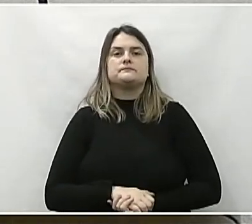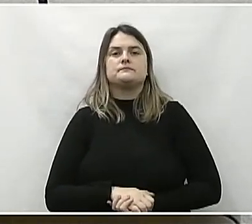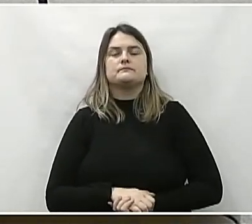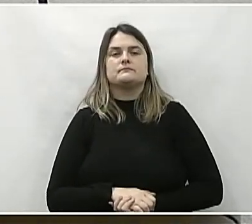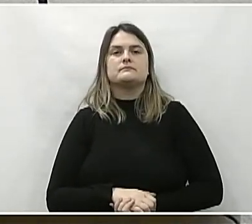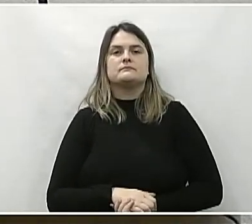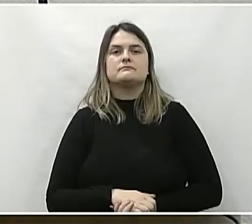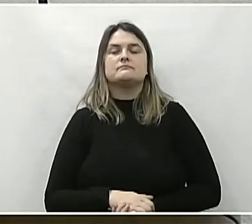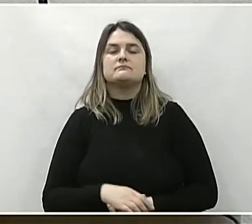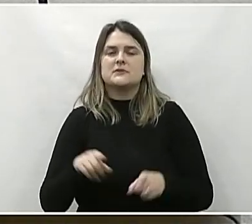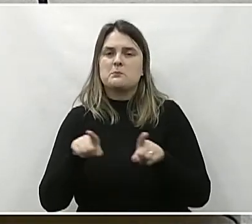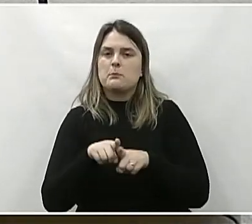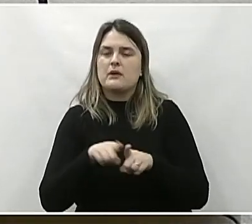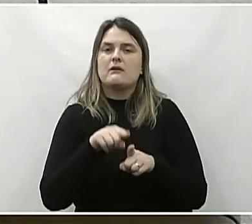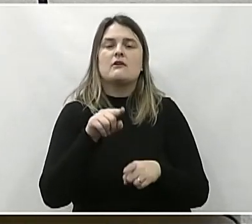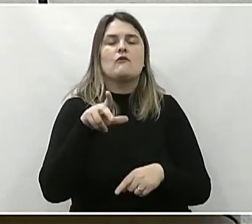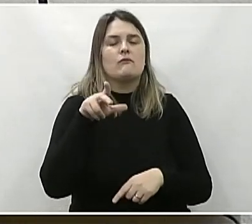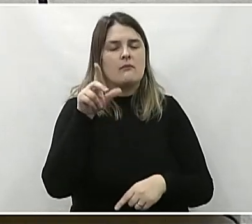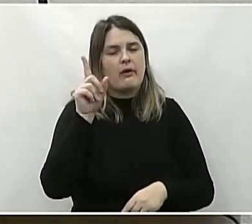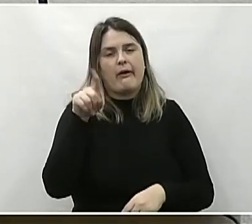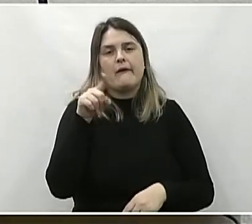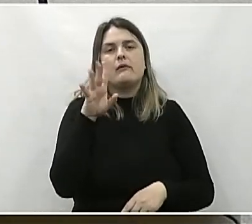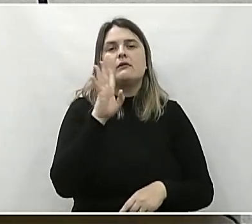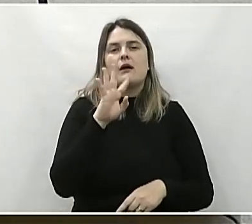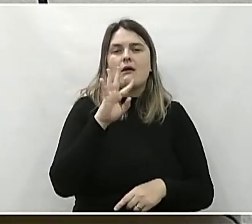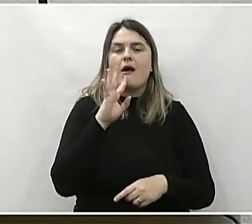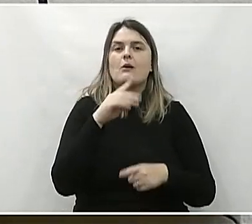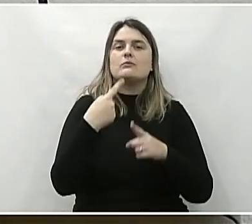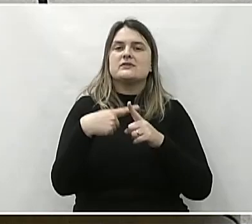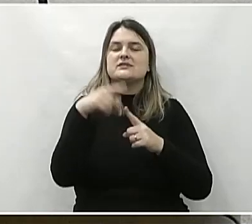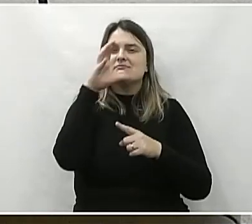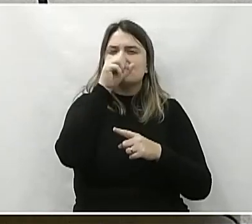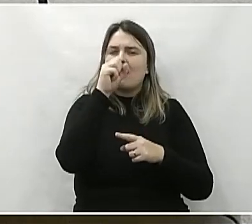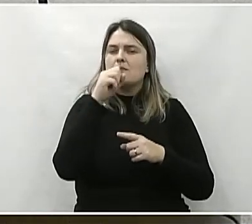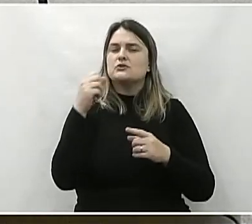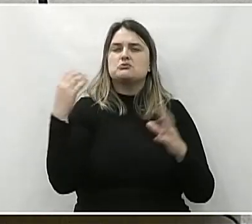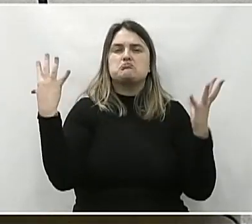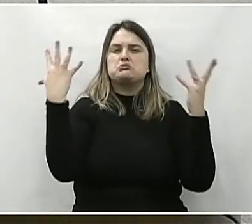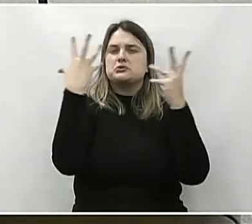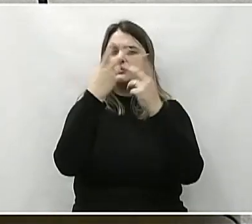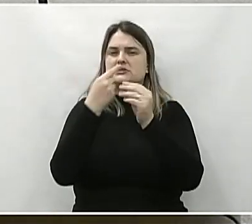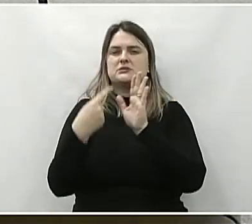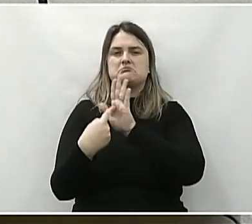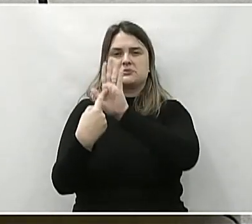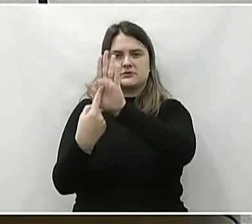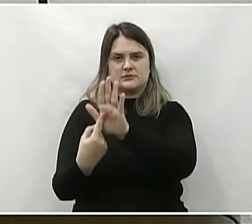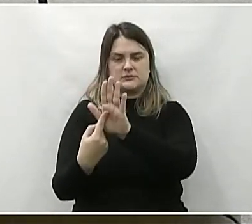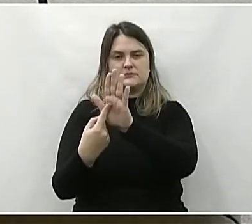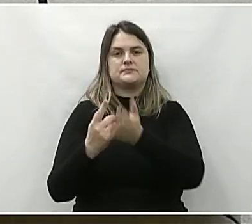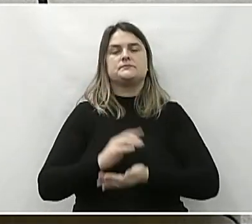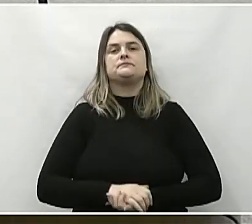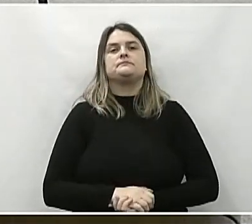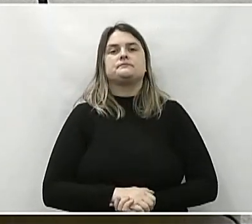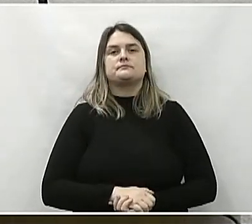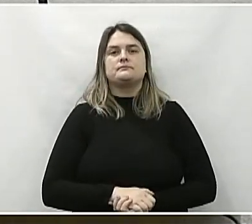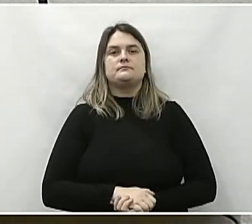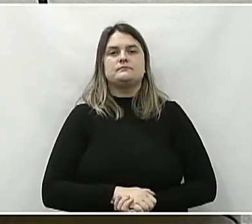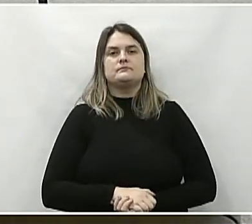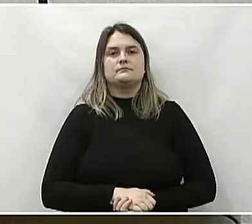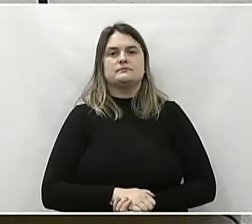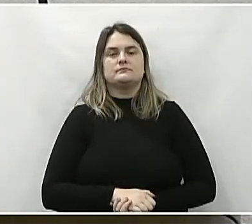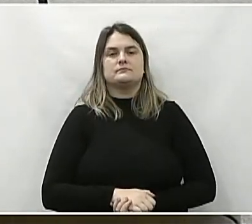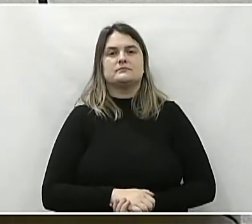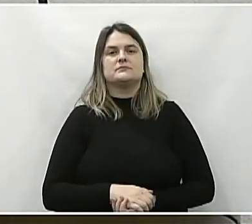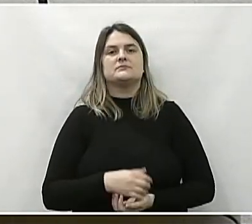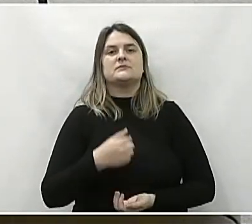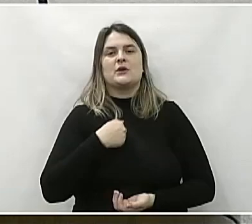E isso também enalteceu a aquele sábado tão bonito como foi é marcado nessa primeira feira